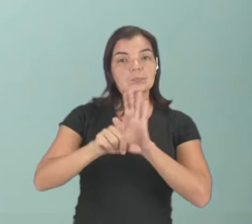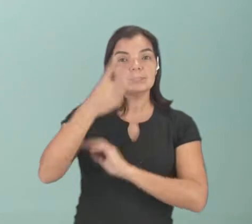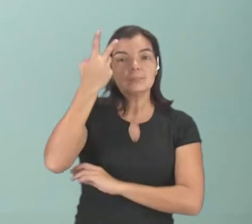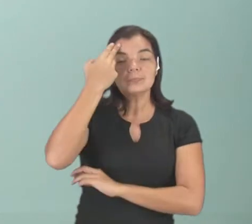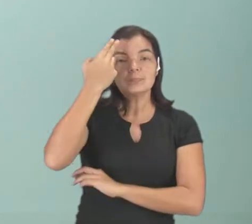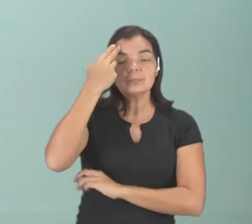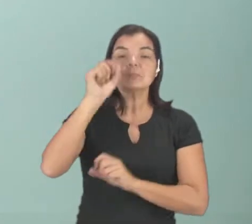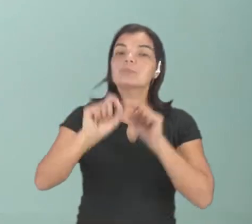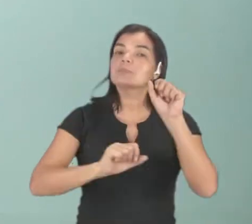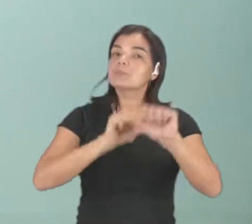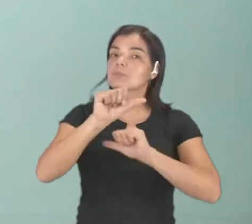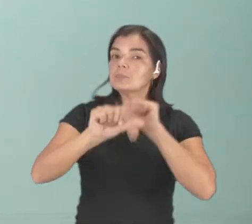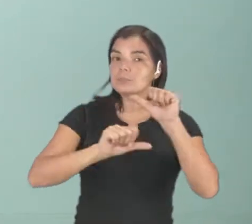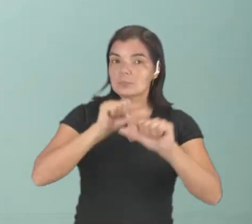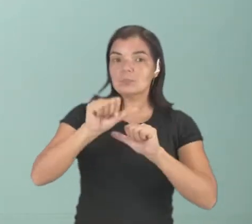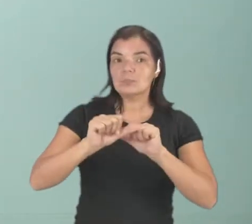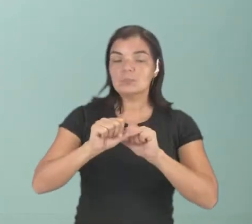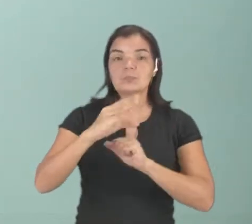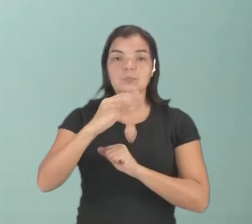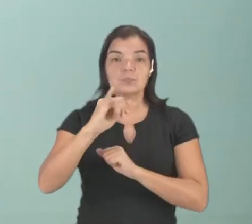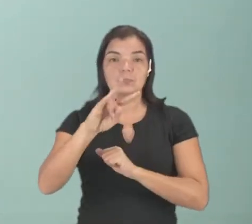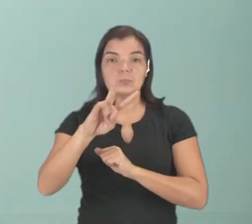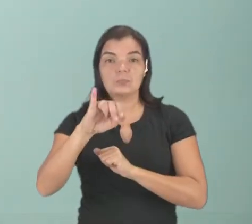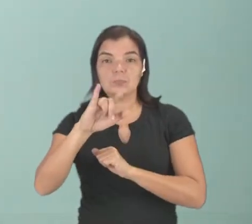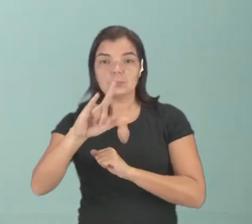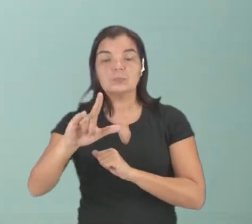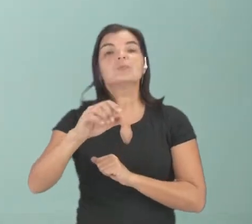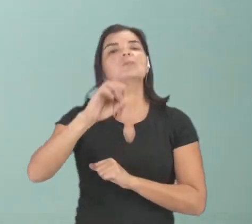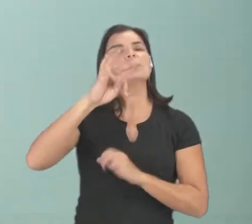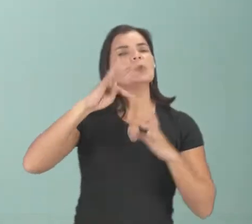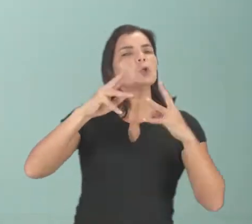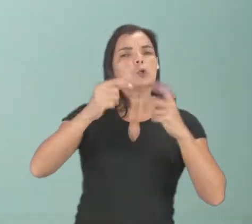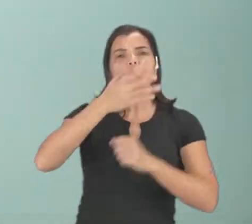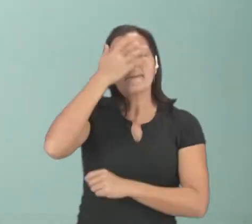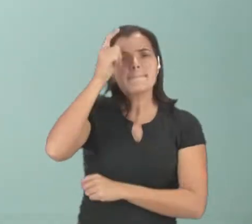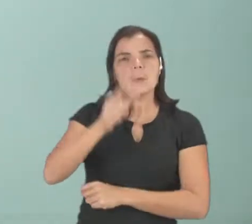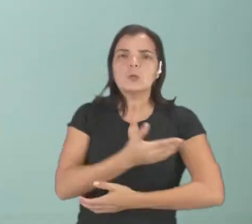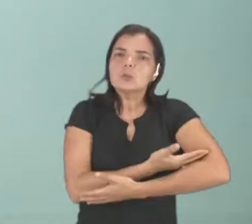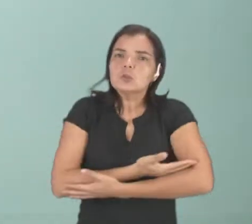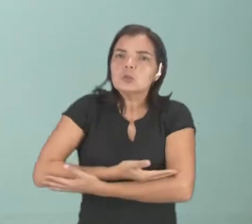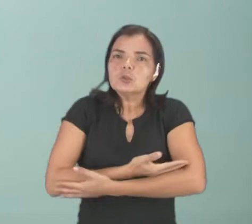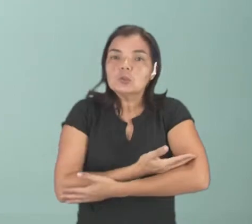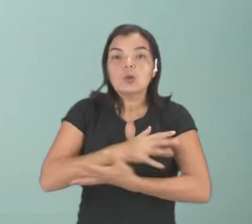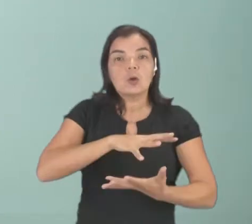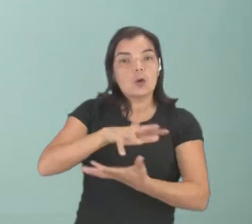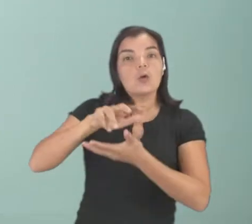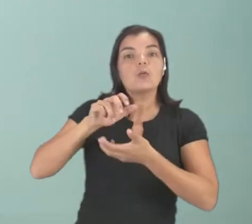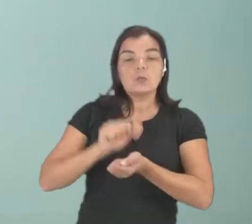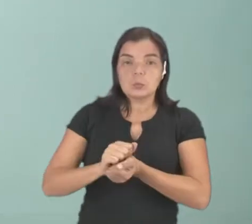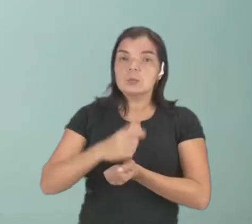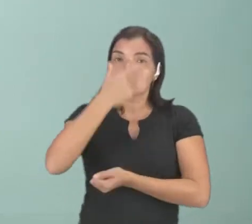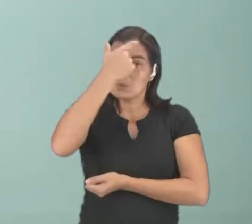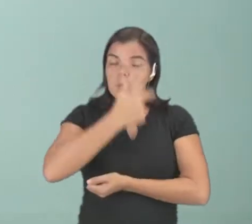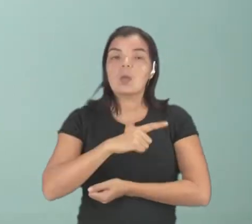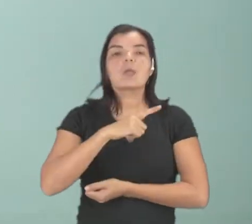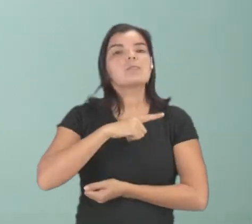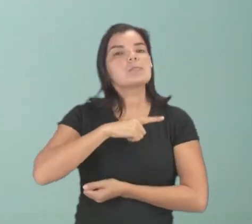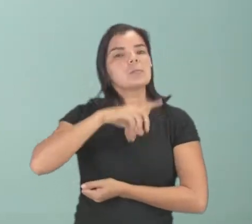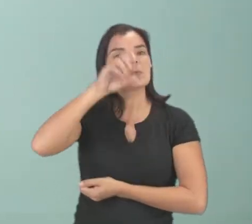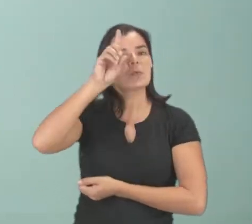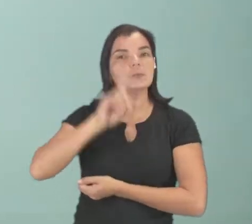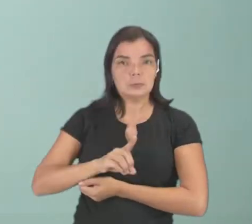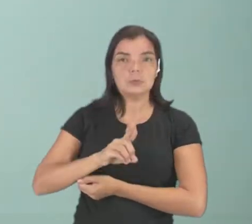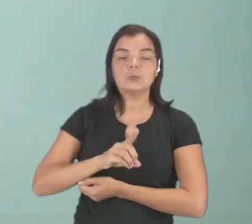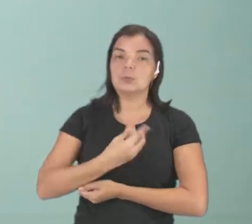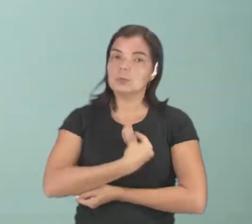natural, deve se transformar em direito civil. Então, todo ser humano, olha um bebezinho, você nasceu na Terra, você é humano, então você tem um direito,